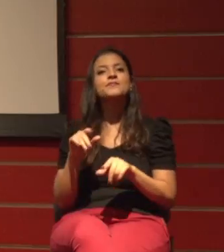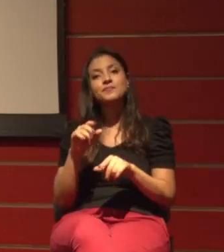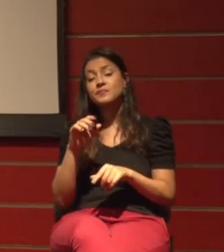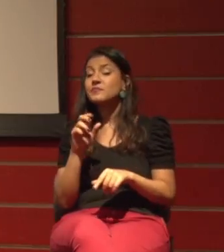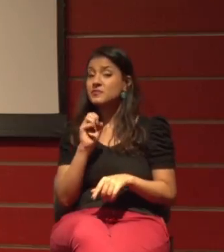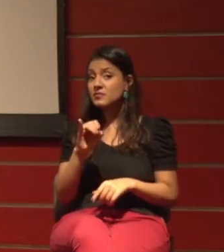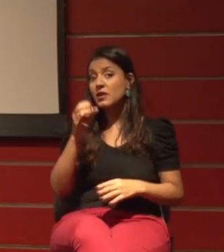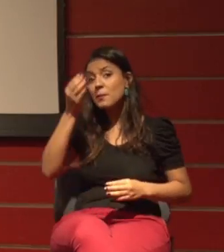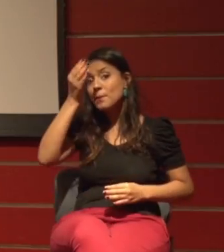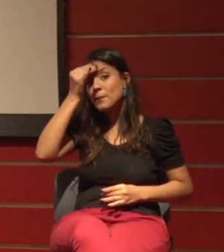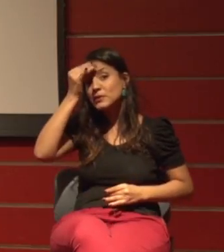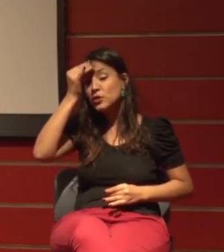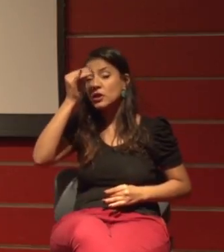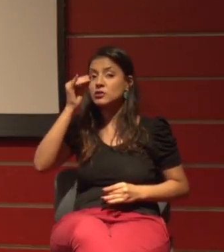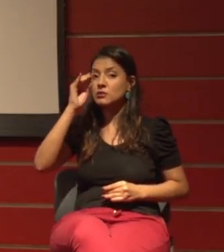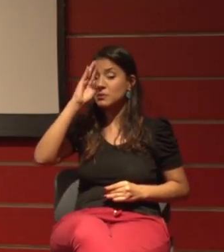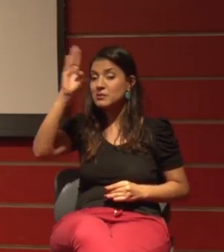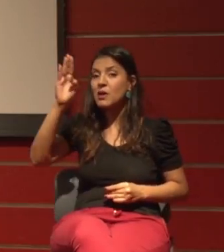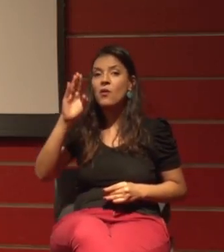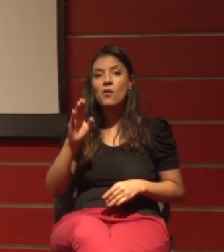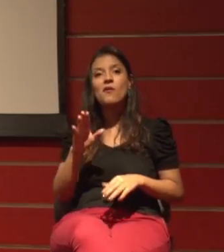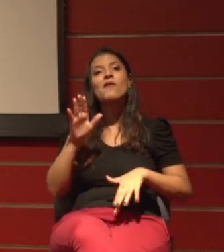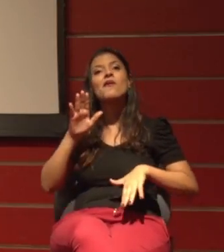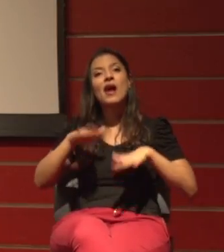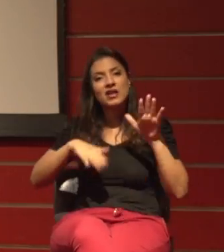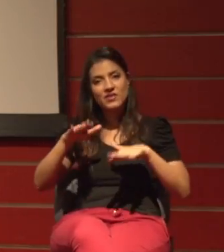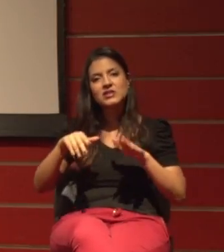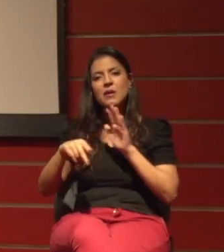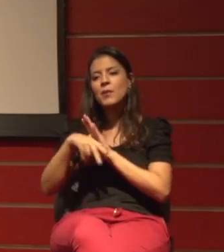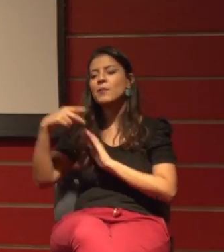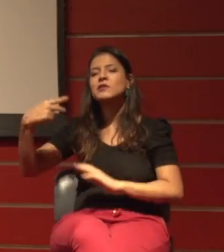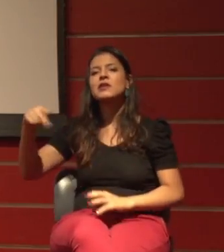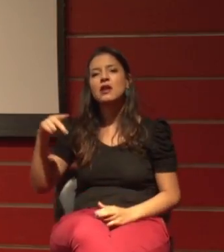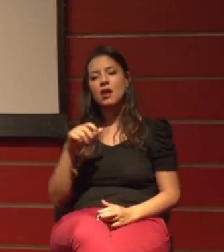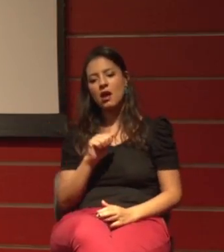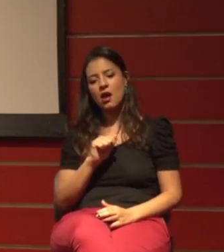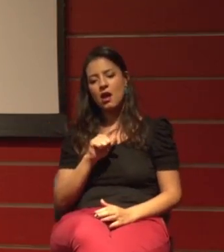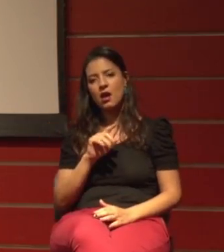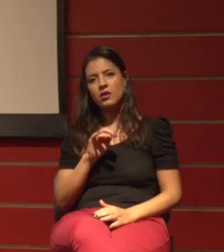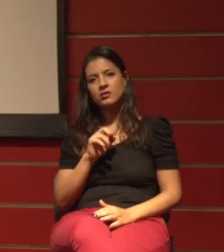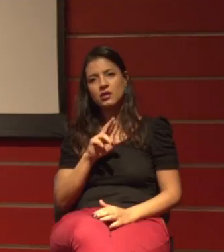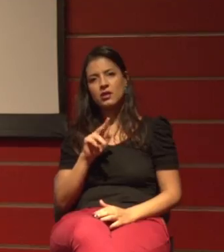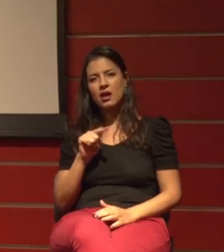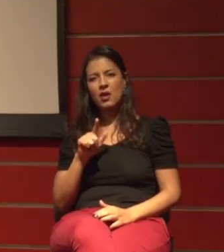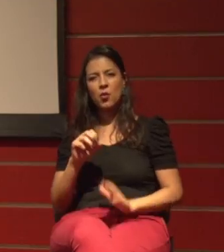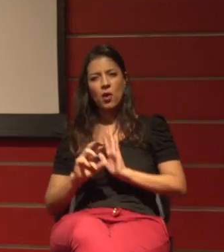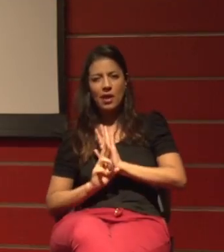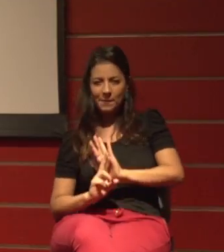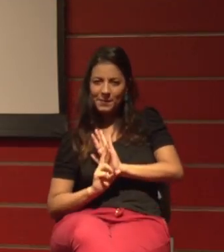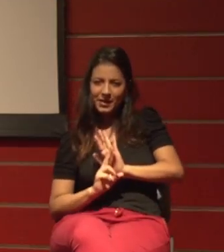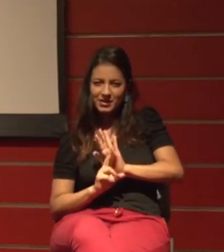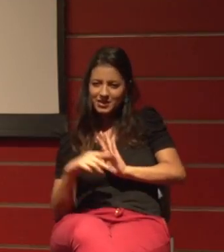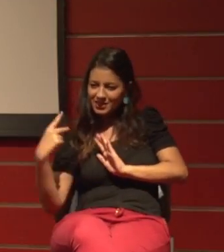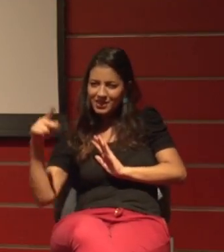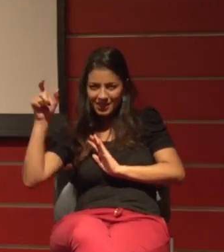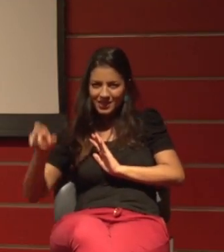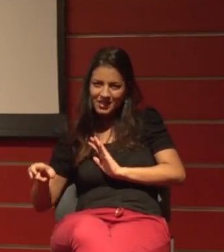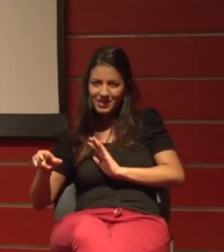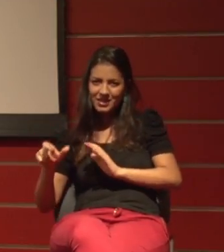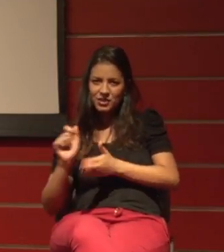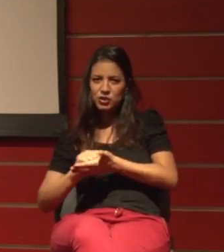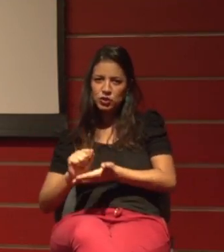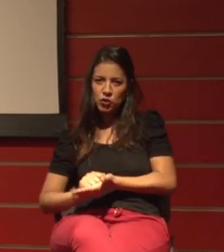principais às vezes muitas vezes sendo alterego do próprio escritor vai viajar né e ou